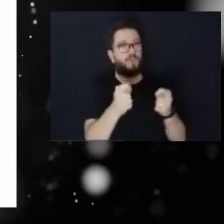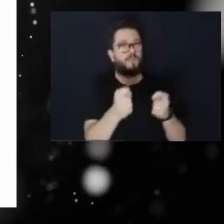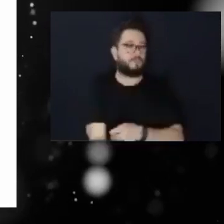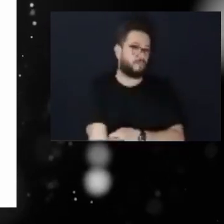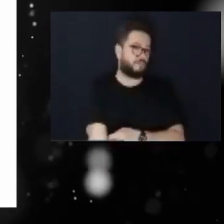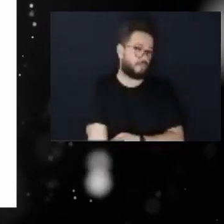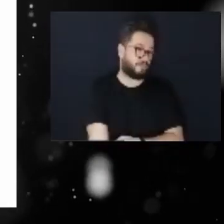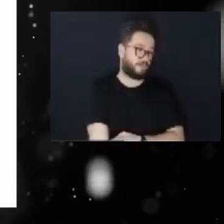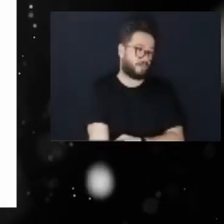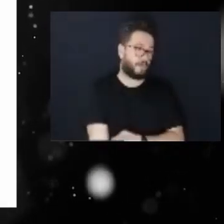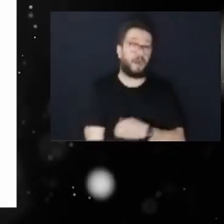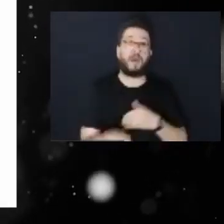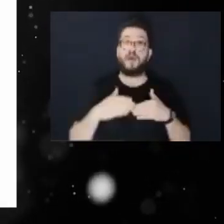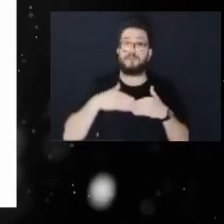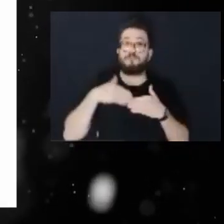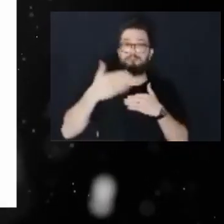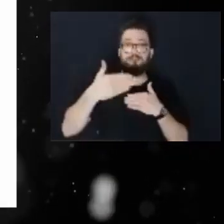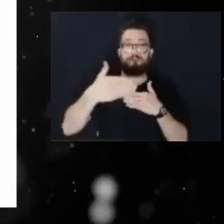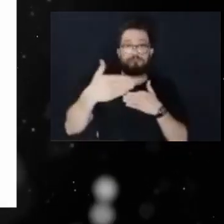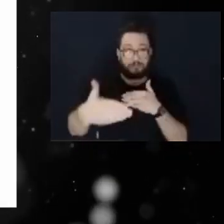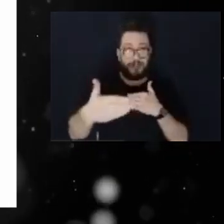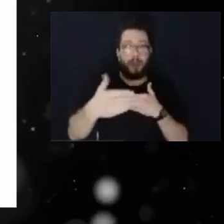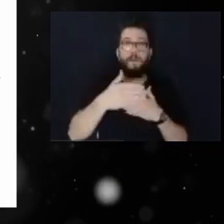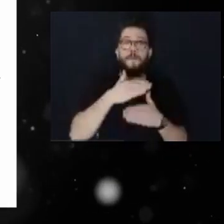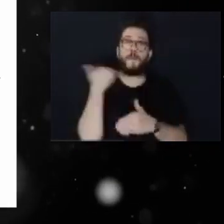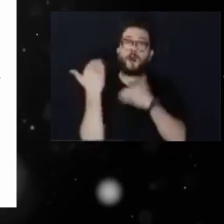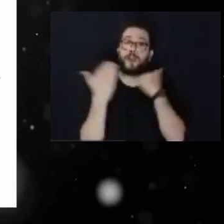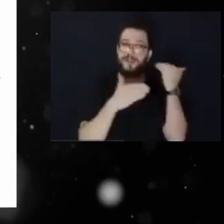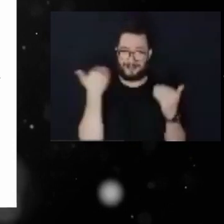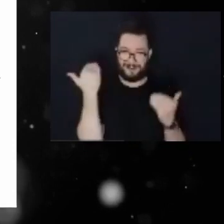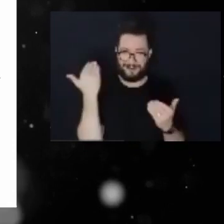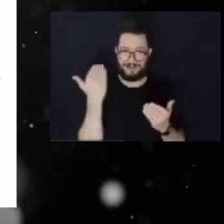projeções de óbitos para Maringá.